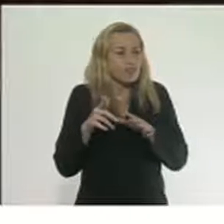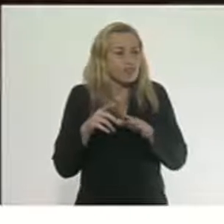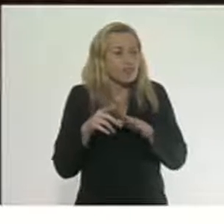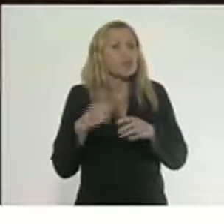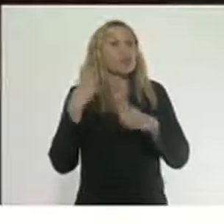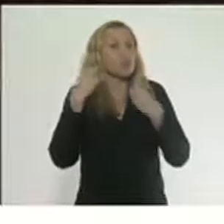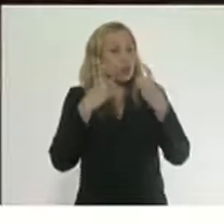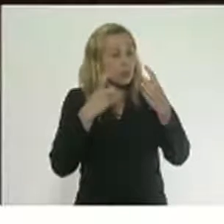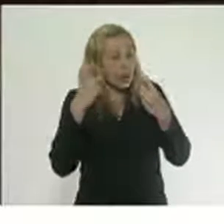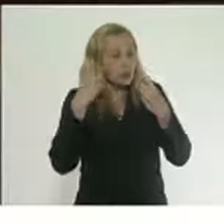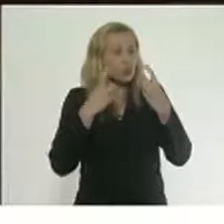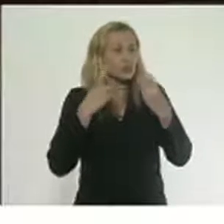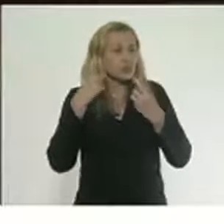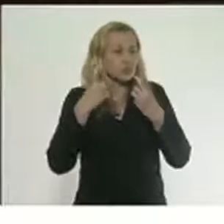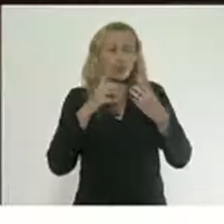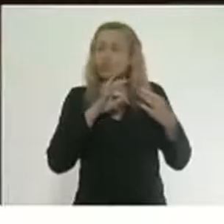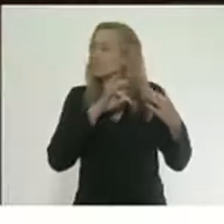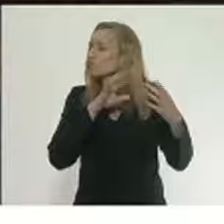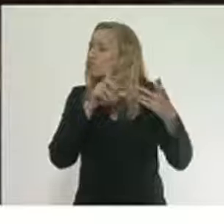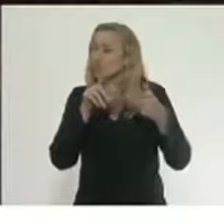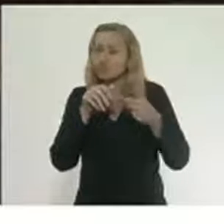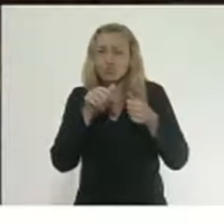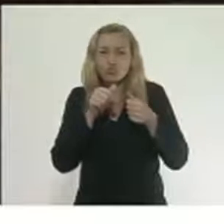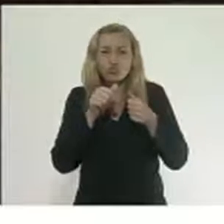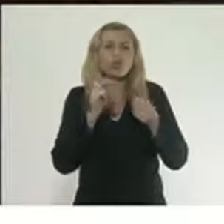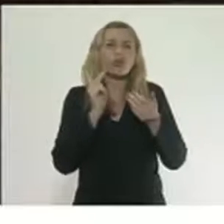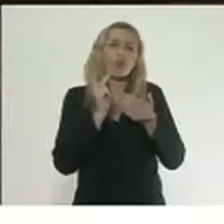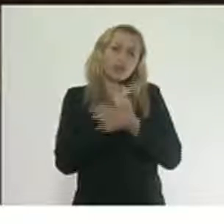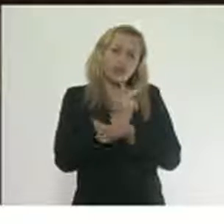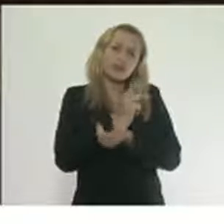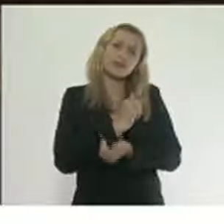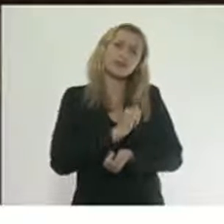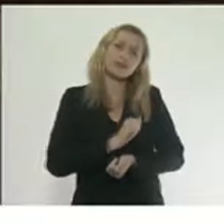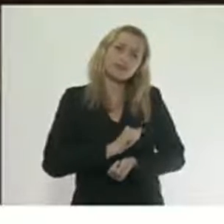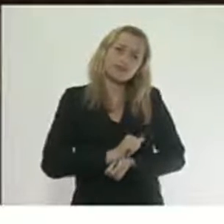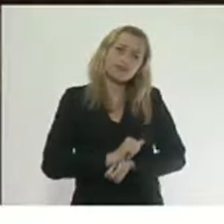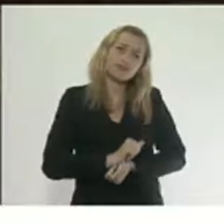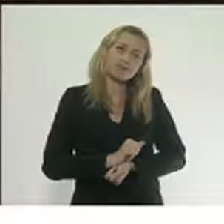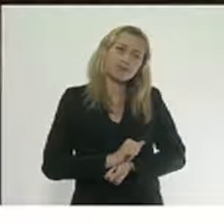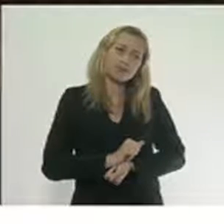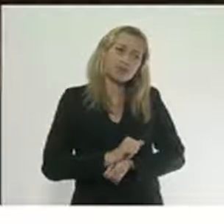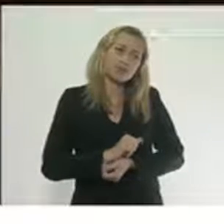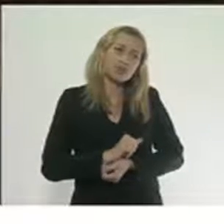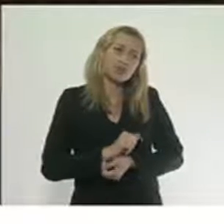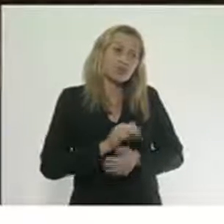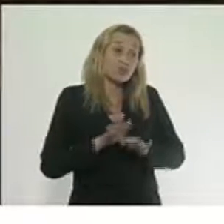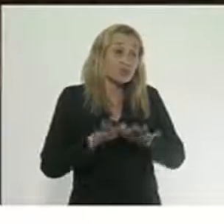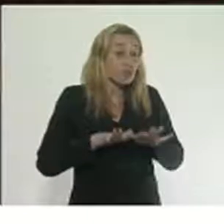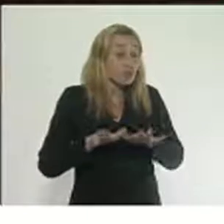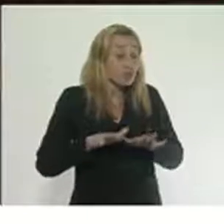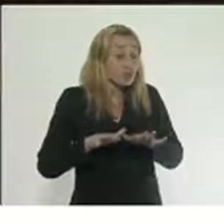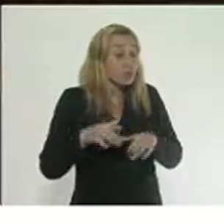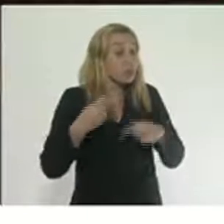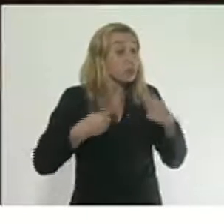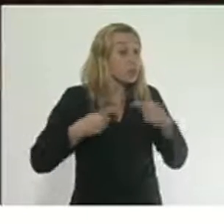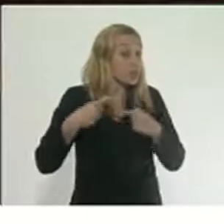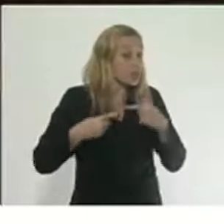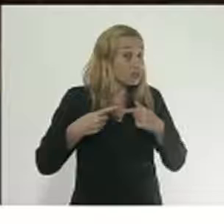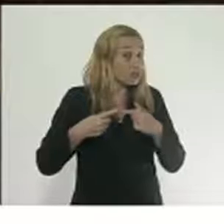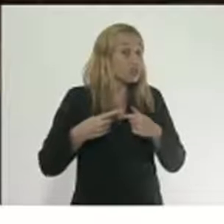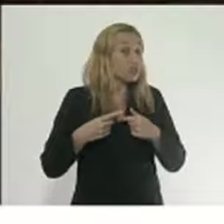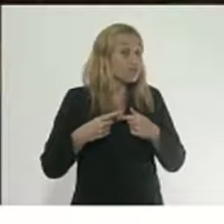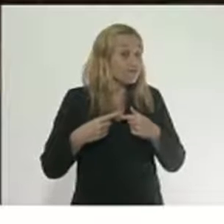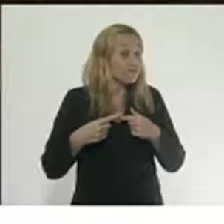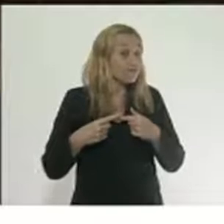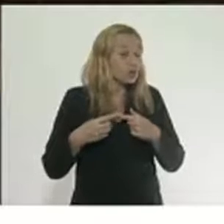estar preocupados com tudo aquilo que esteja acontecendo, como movimentação política,